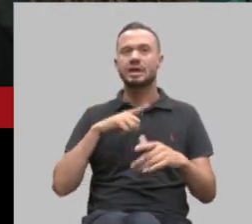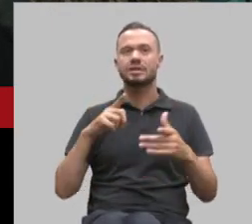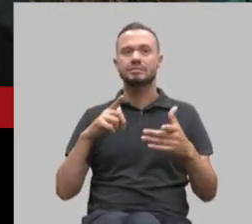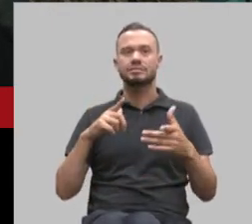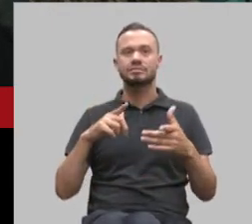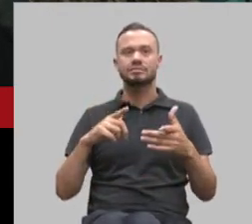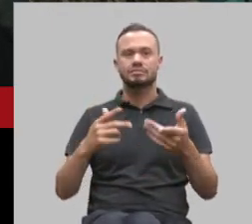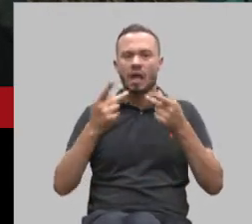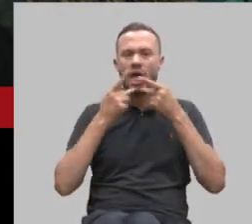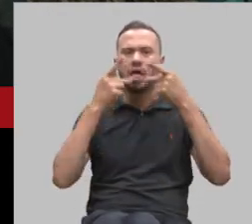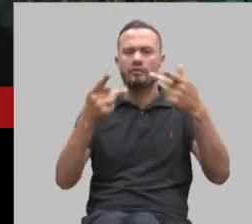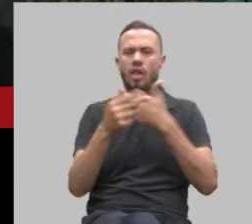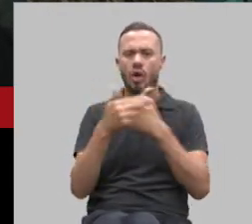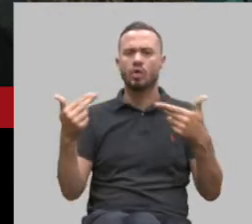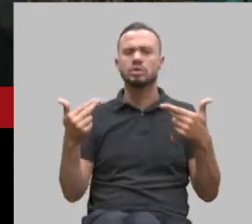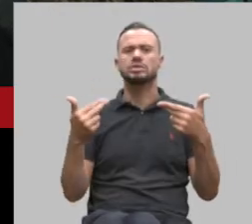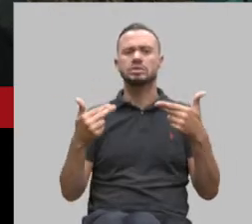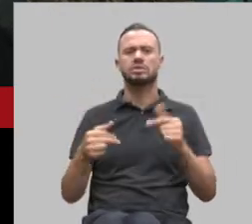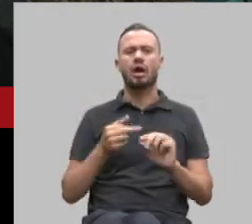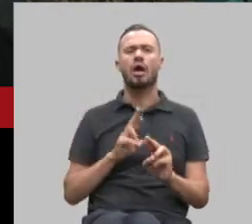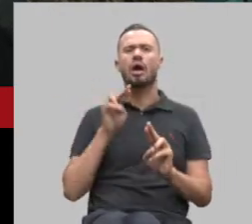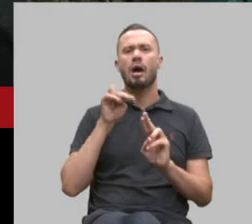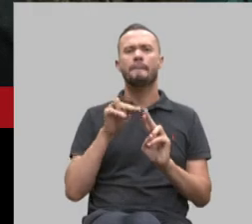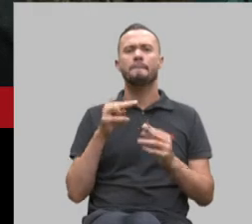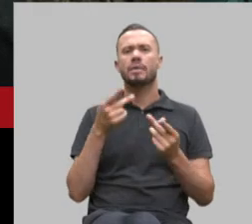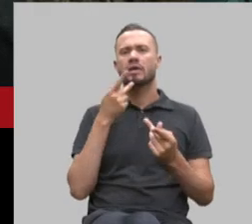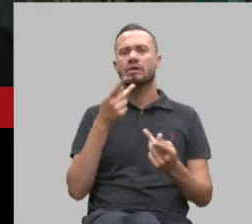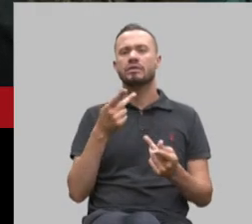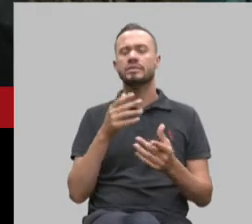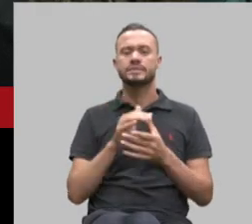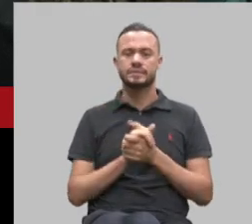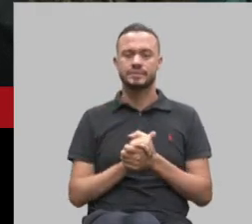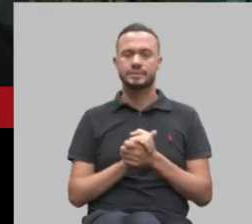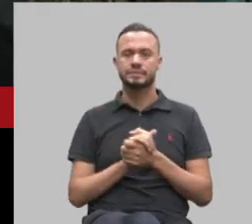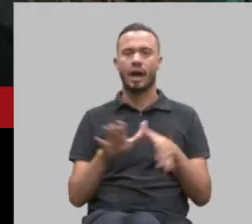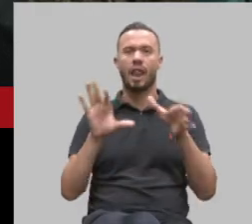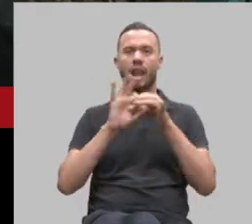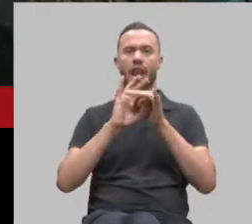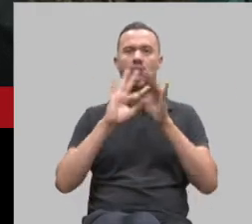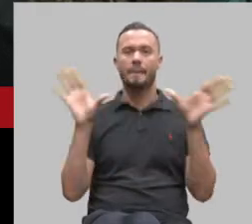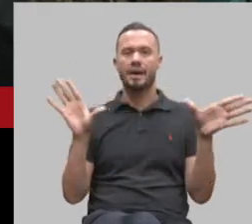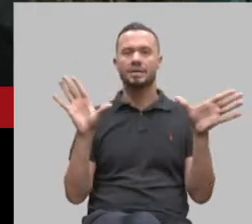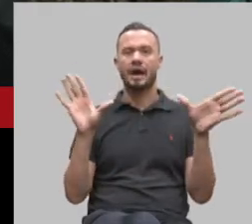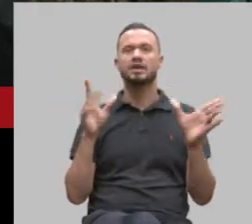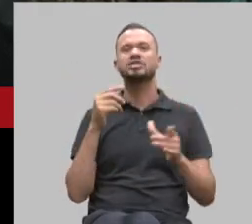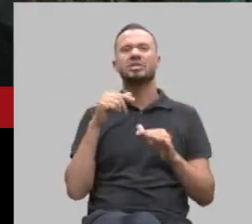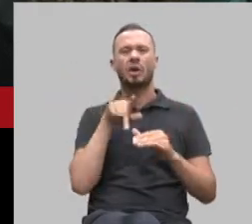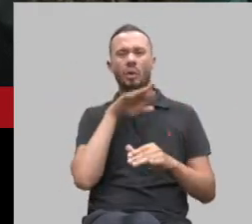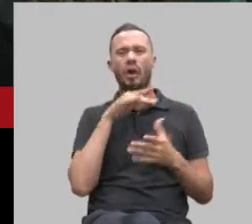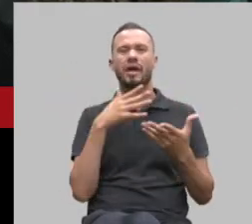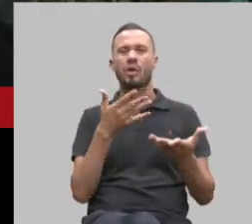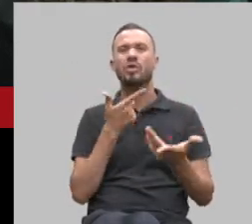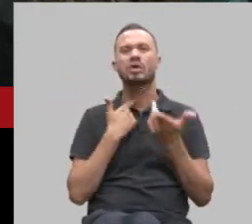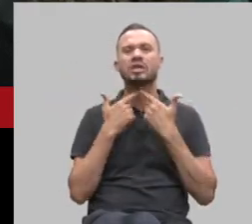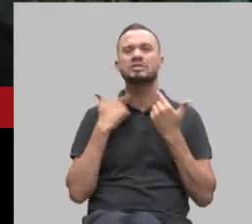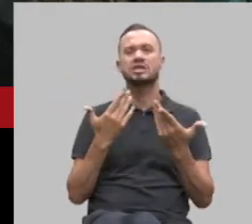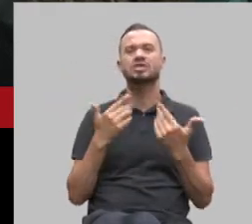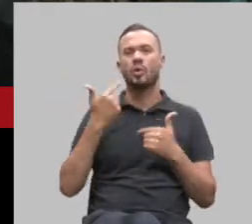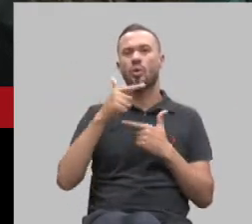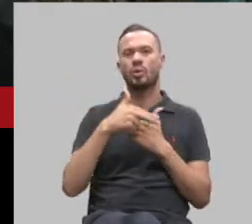uma voz que os represente Como diz clar Spector liberdade é pouco o que desejo ainda não tem